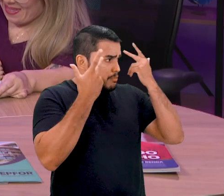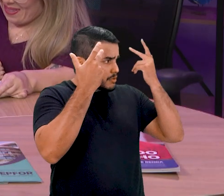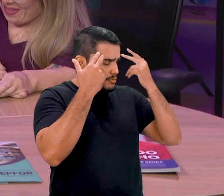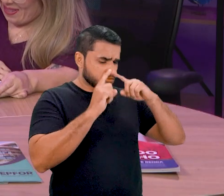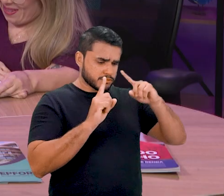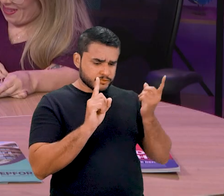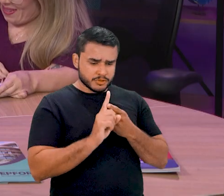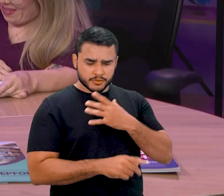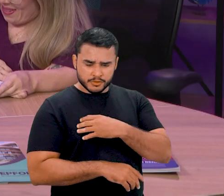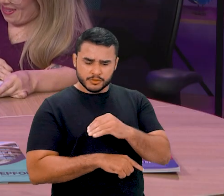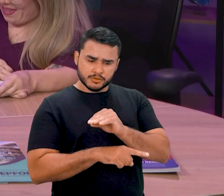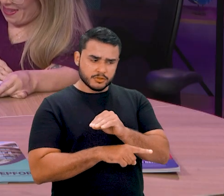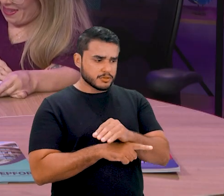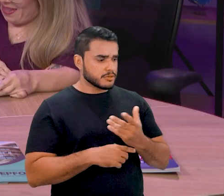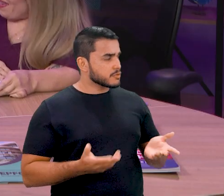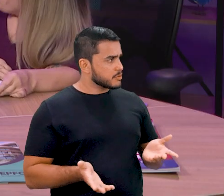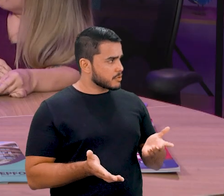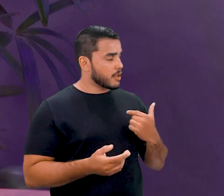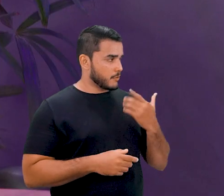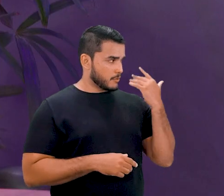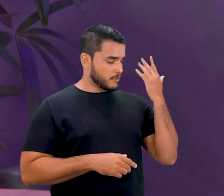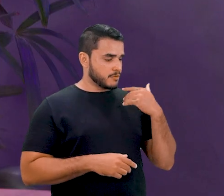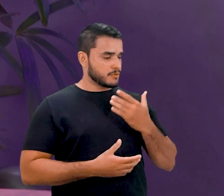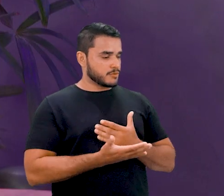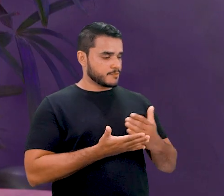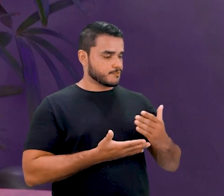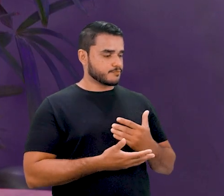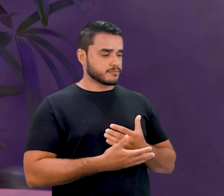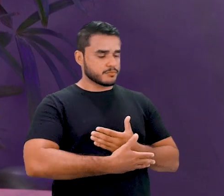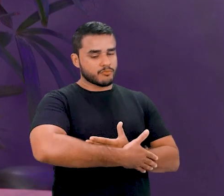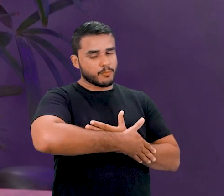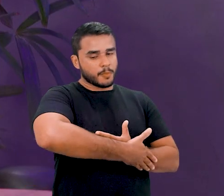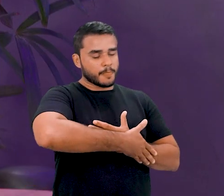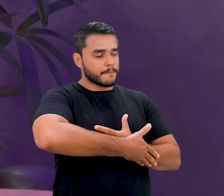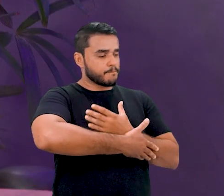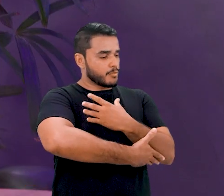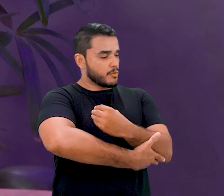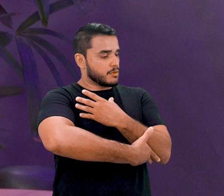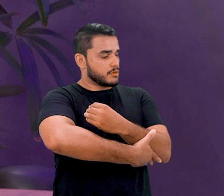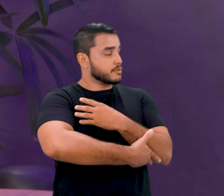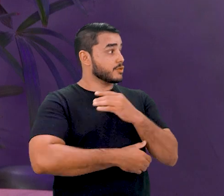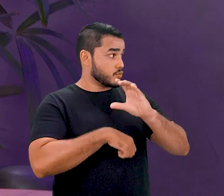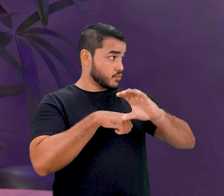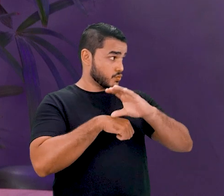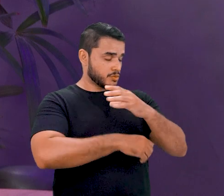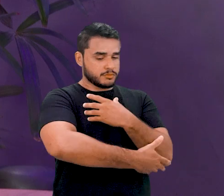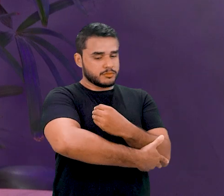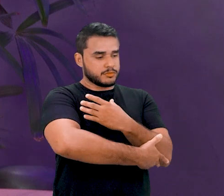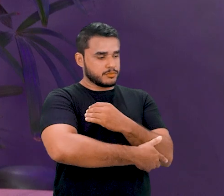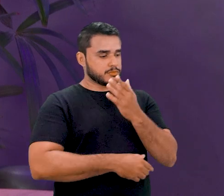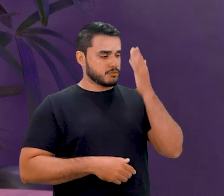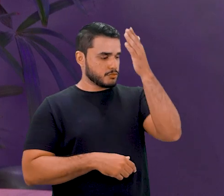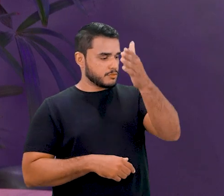nossos filhos. Né? Assim, eu lembro que quando eu comecei a amamentar, eu fiz um curso de amamentação, mas eu não cheguei lá na